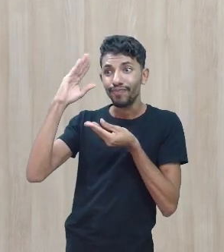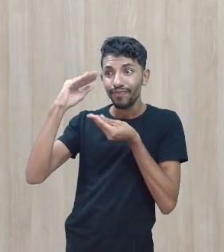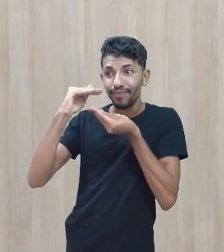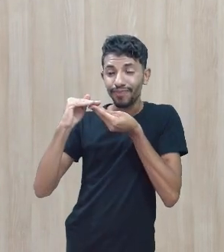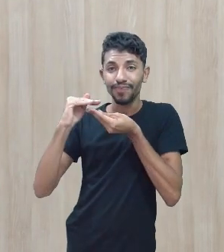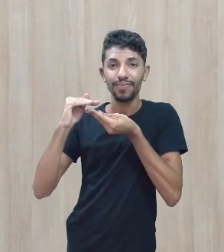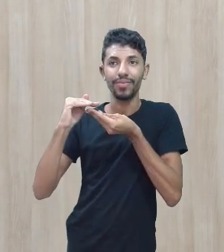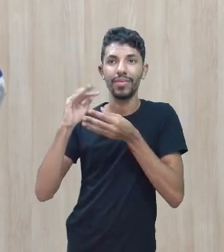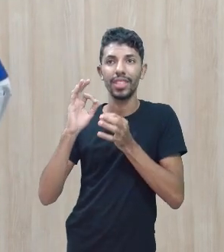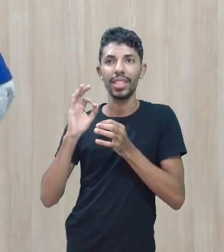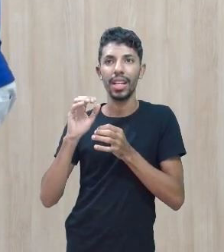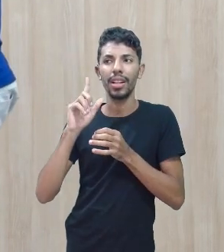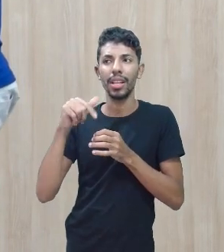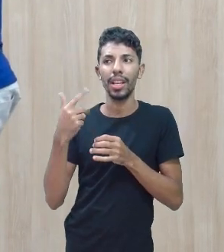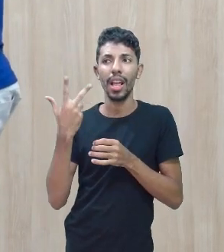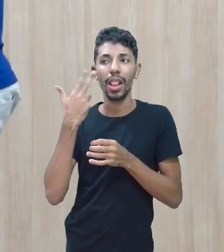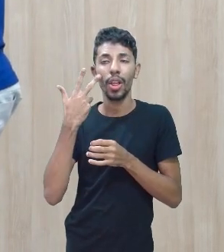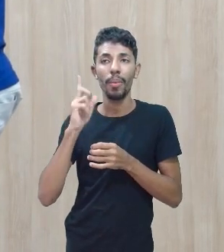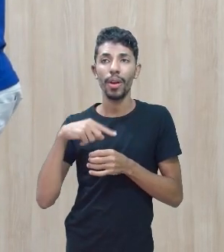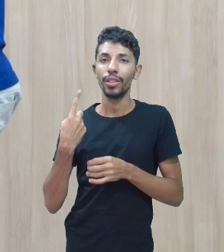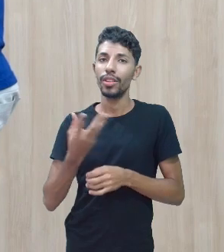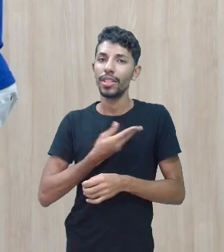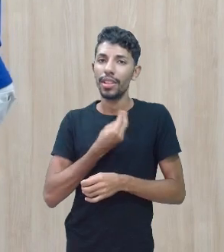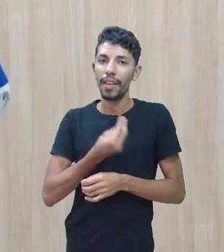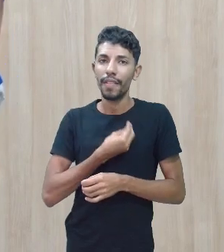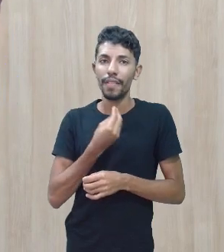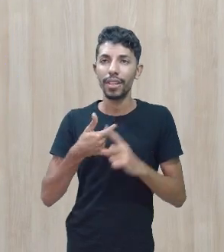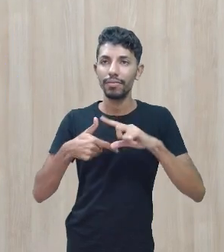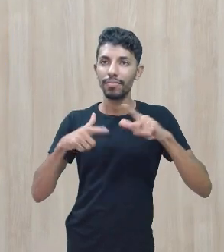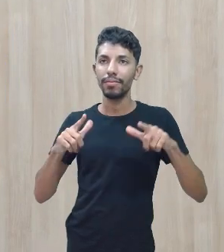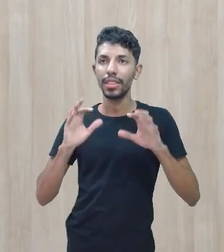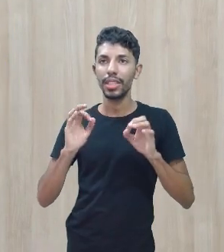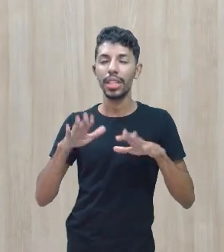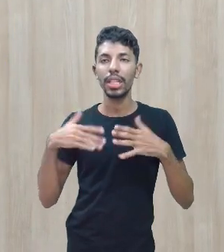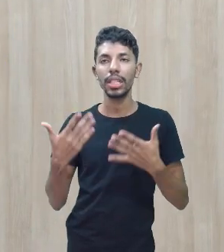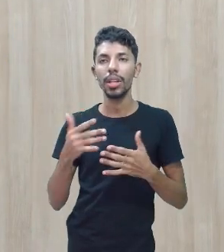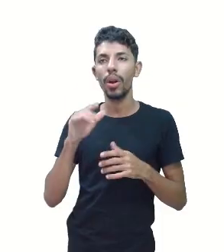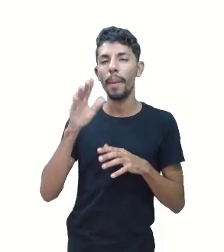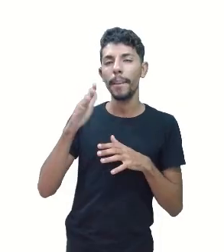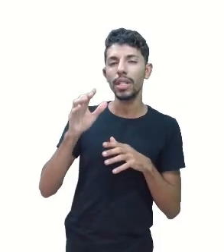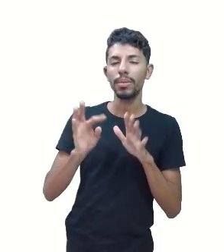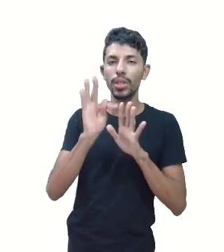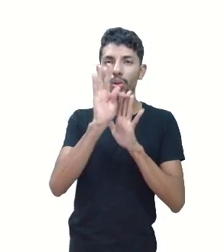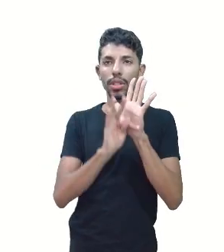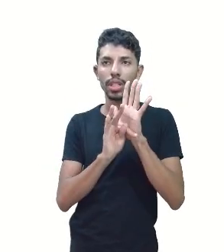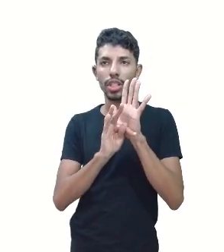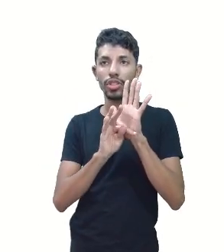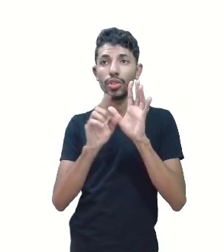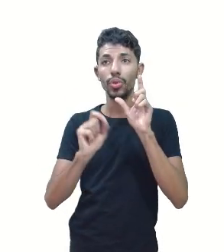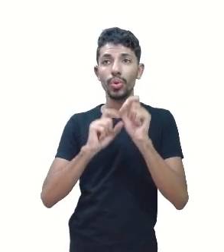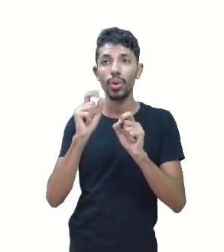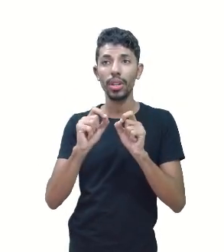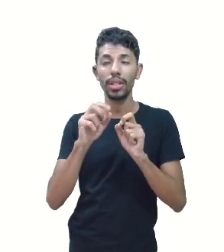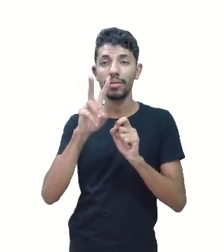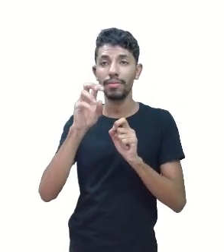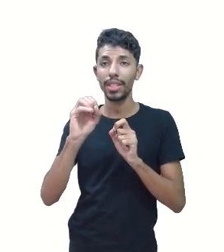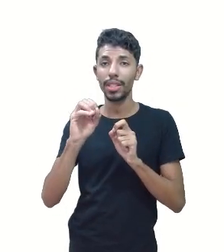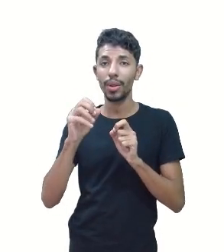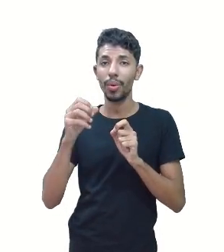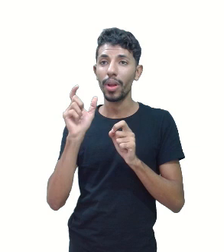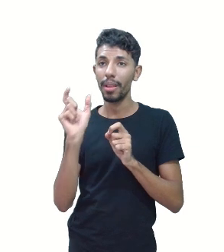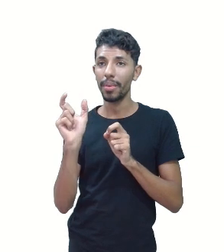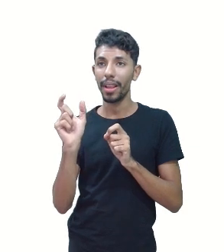coisa comum da nossa vida moderna. Então a mini saga tem um texto com apenas 50 palavras, é bem interessante